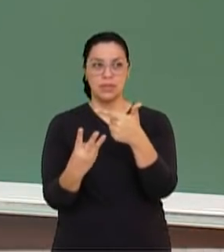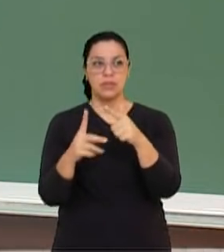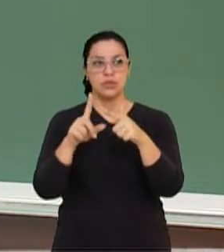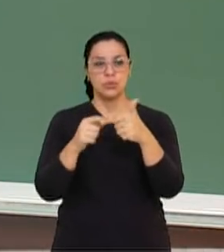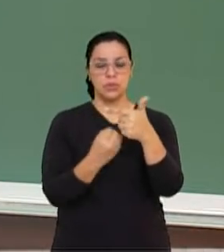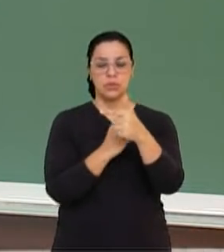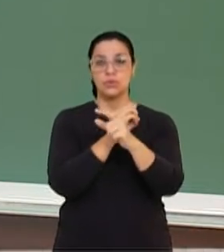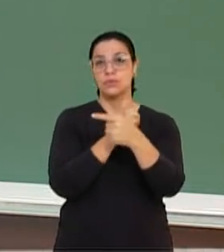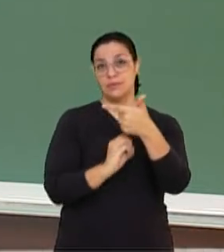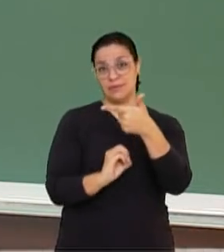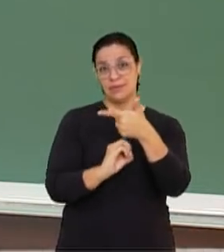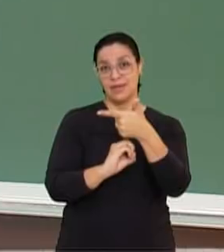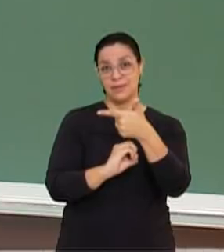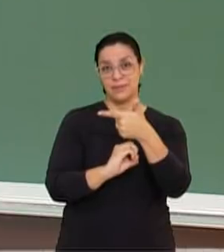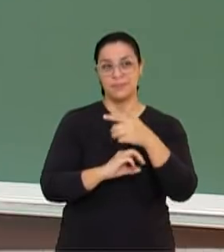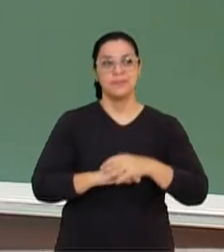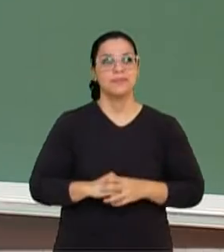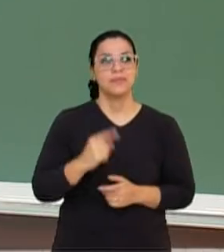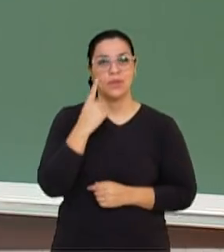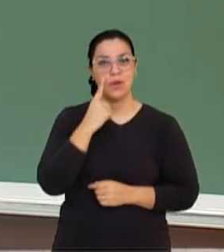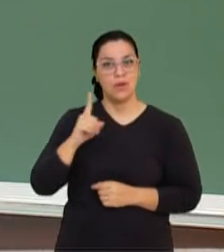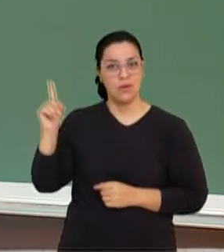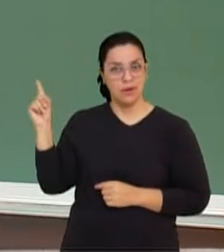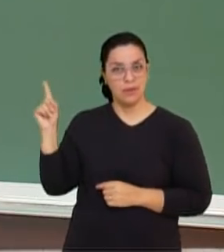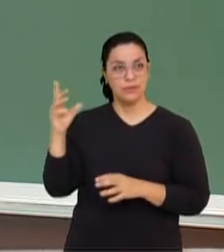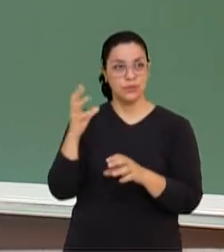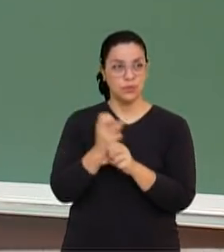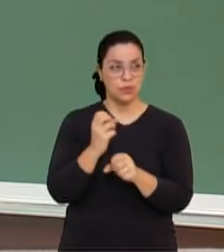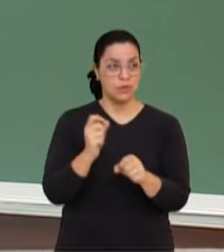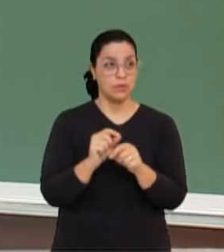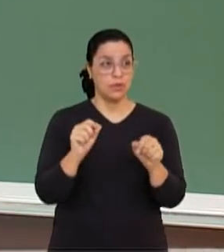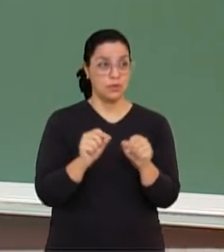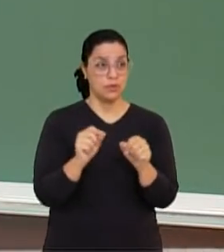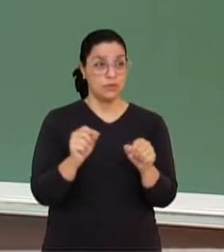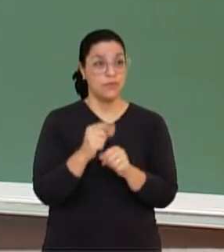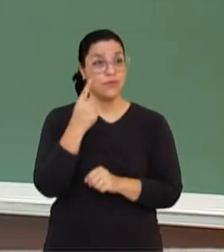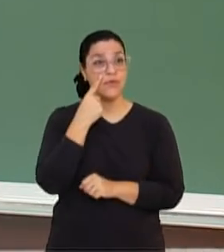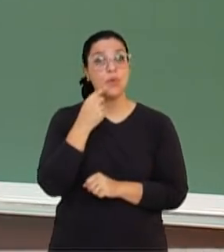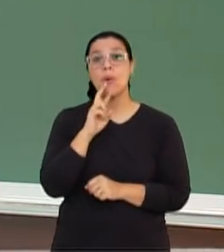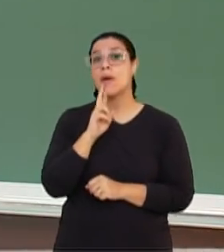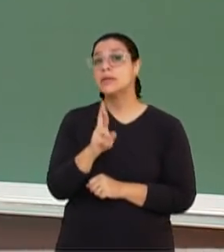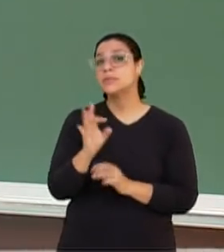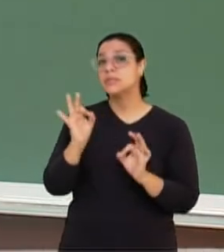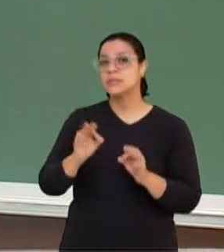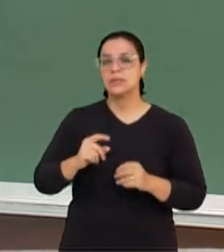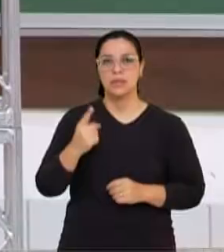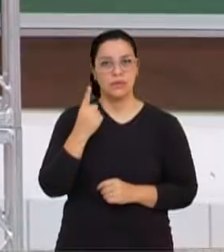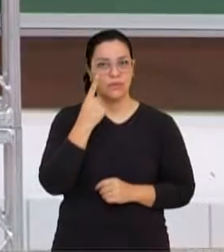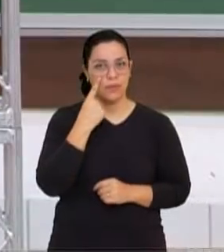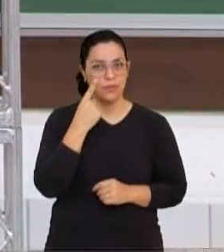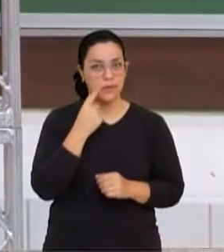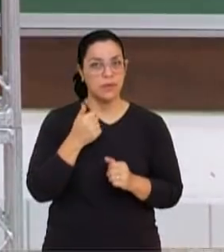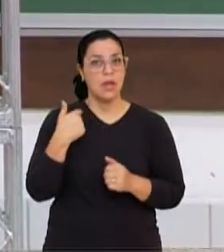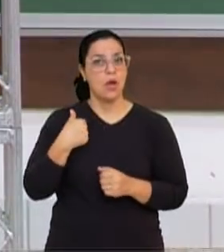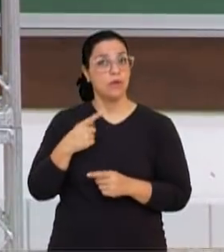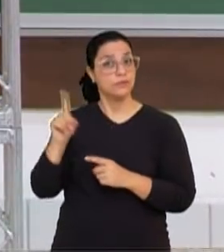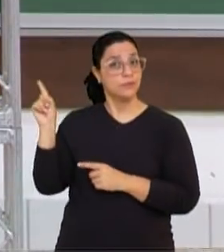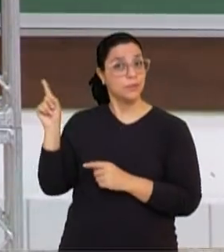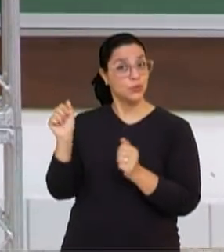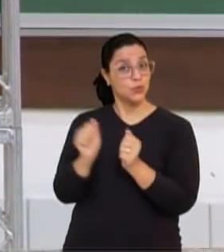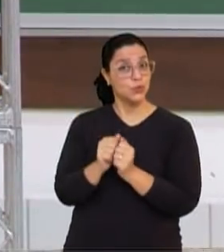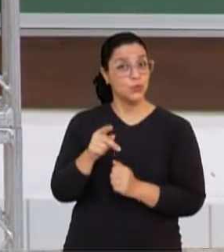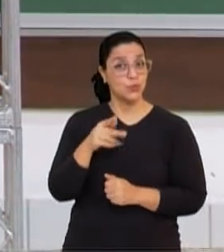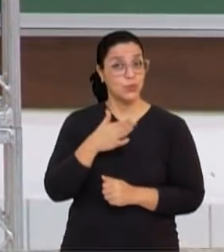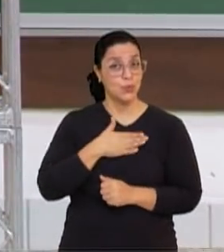resto aqui 0, né? Muito bem. Então, vamos ver qual que é a resposta? Então, acompanhem aqui junto